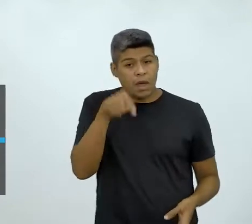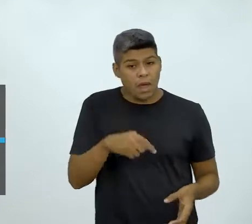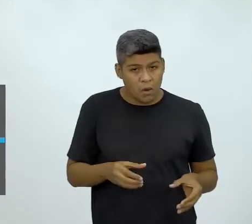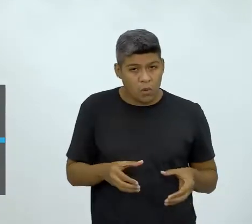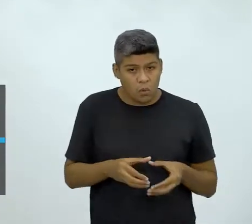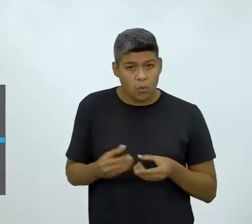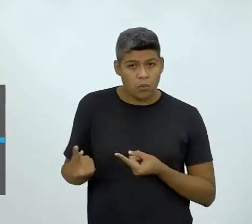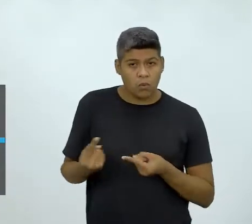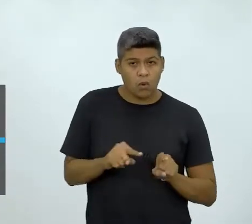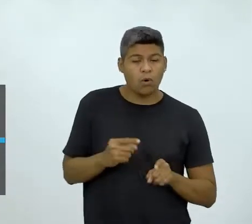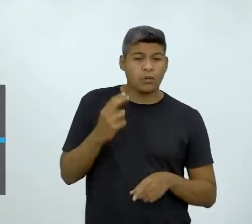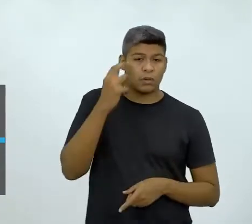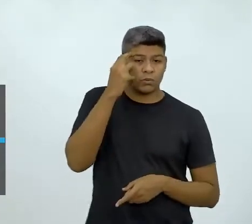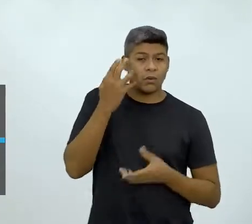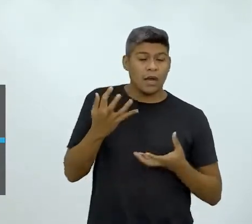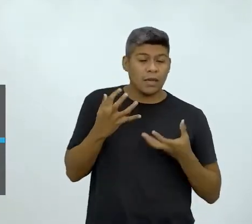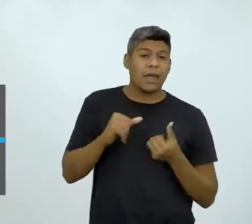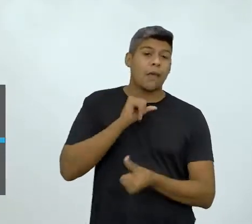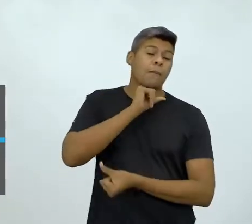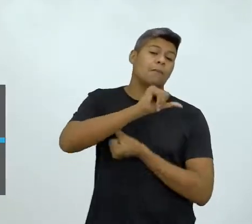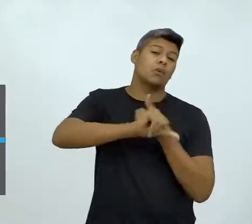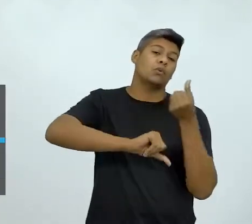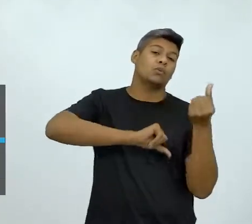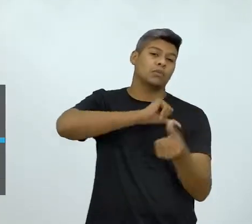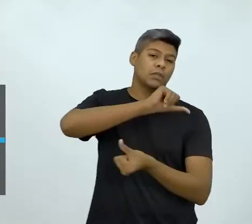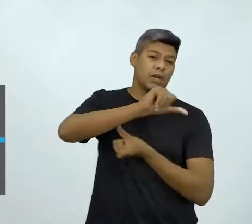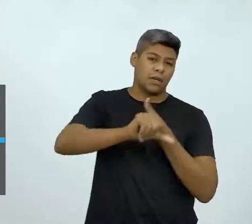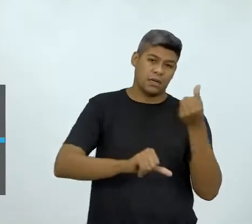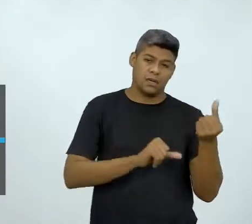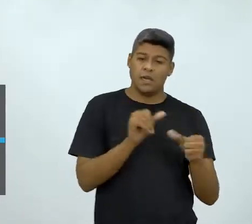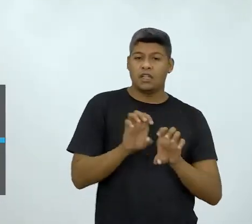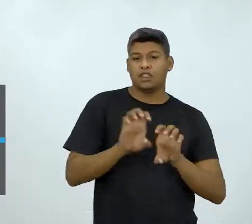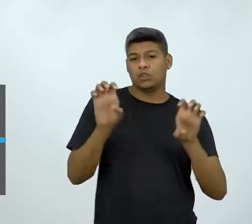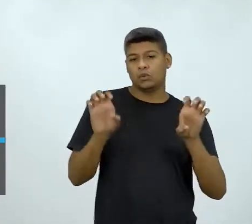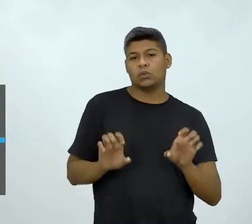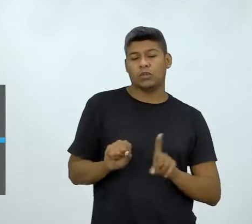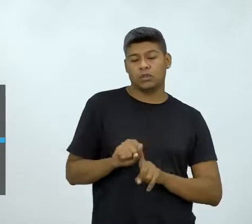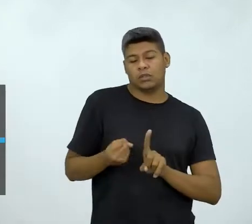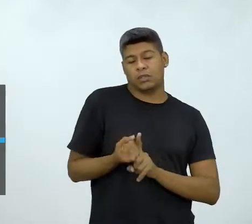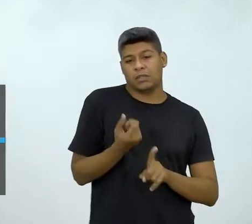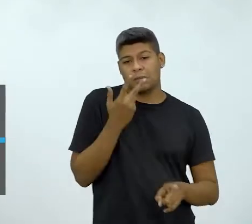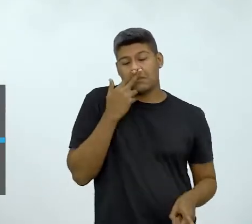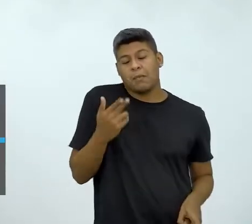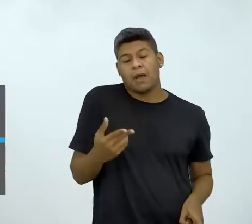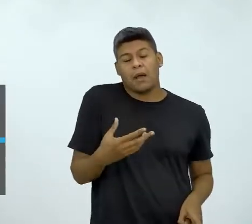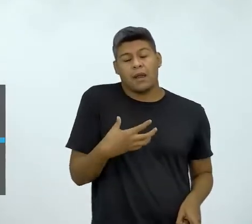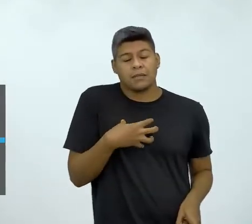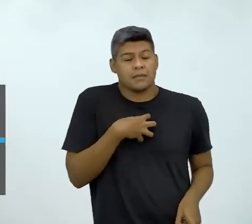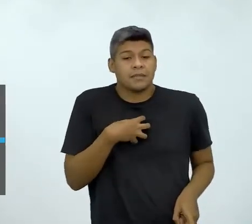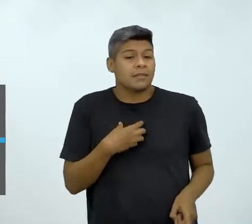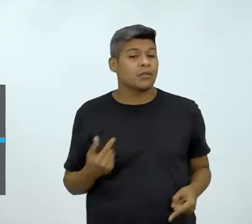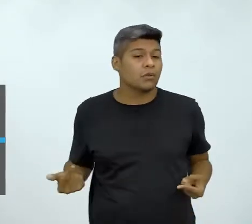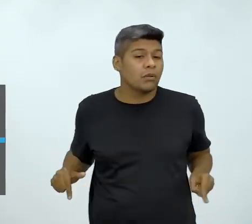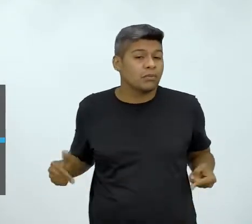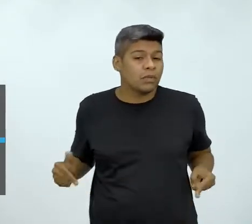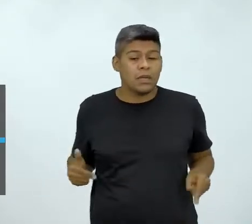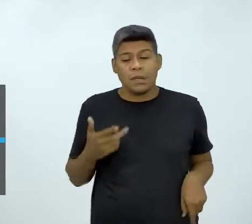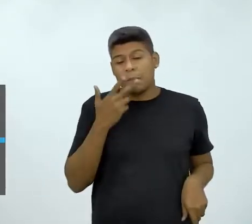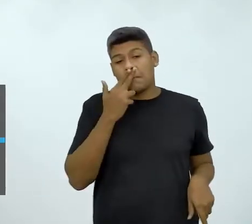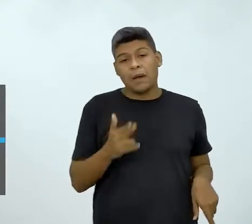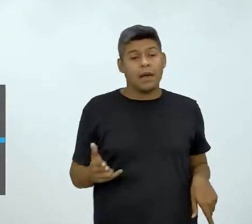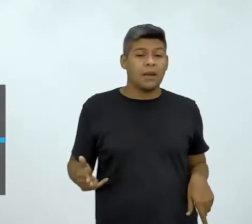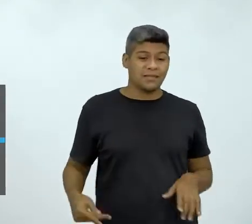de contracultura, que querem quebrar essas estruturas da sociedade que não fazem mais sentido, na verdade, né? Que não